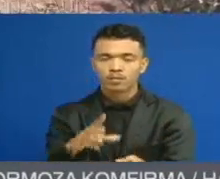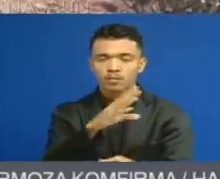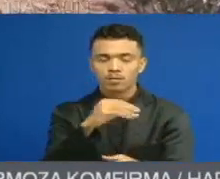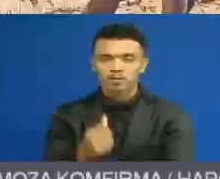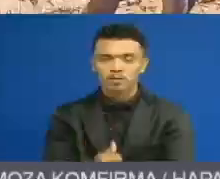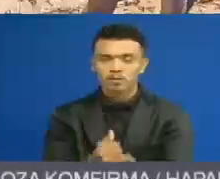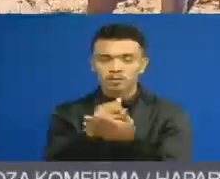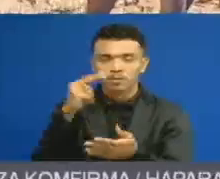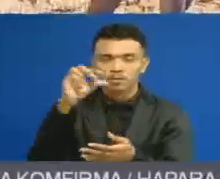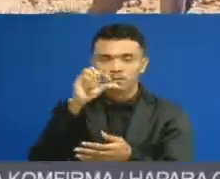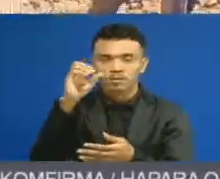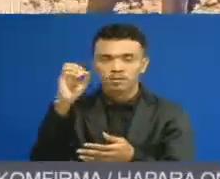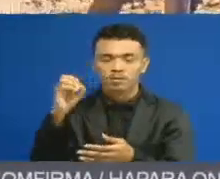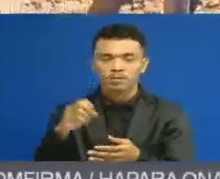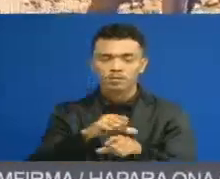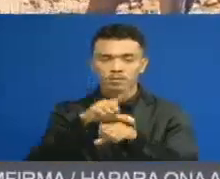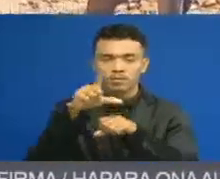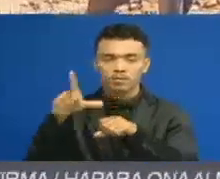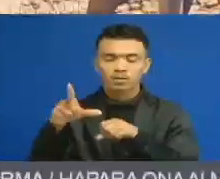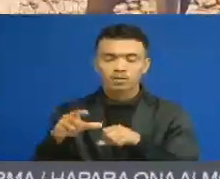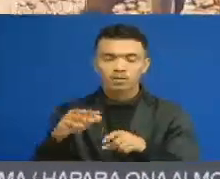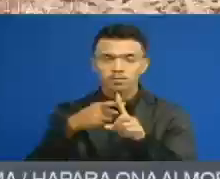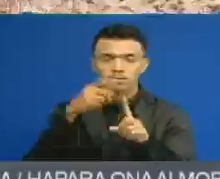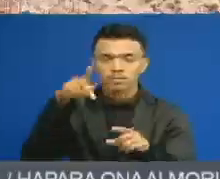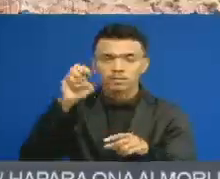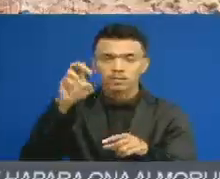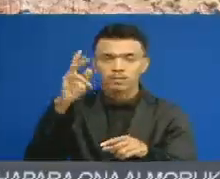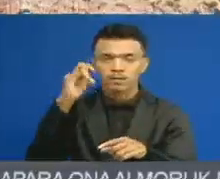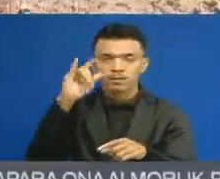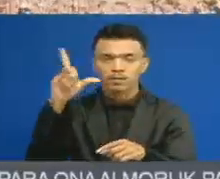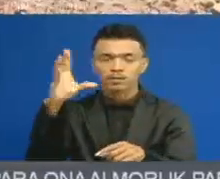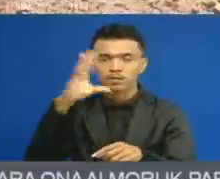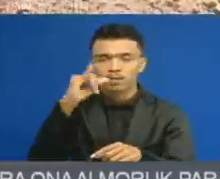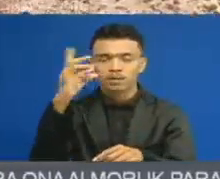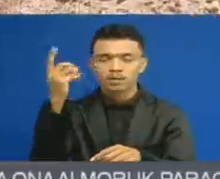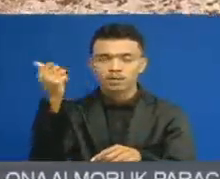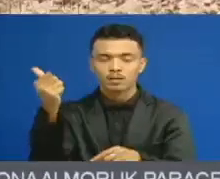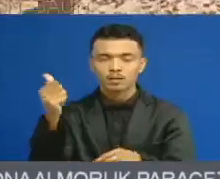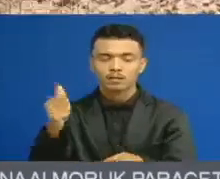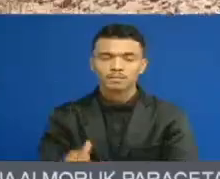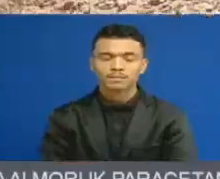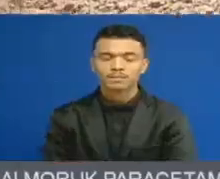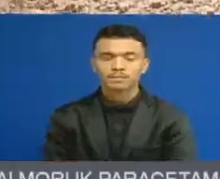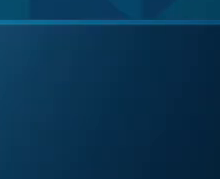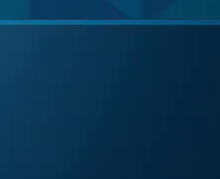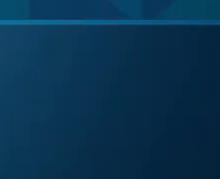apoio Husi ONG local Permatil no Aila. Husi município Aileu Tomás Saldanha ba